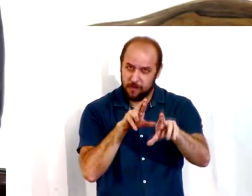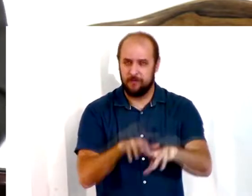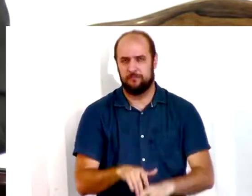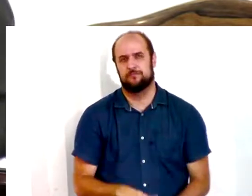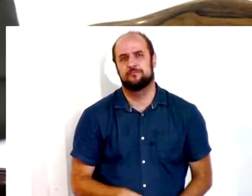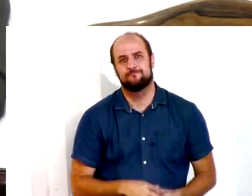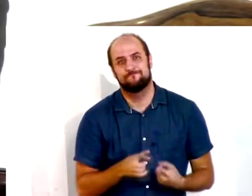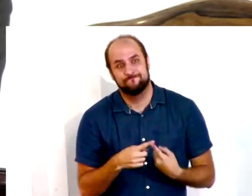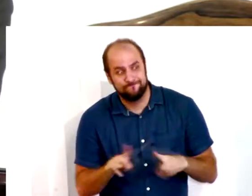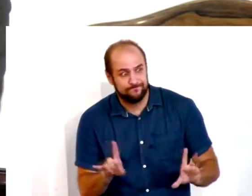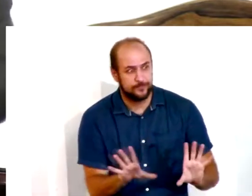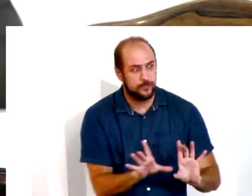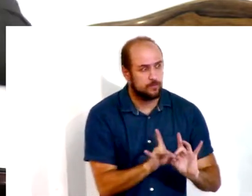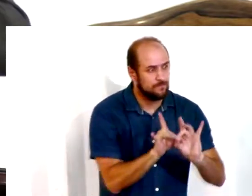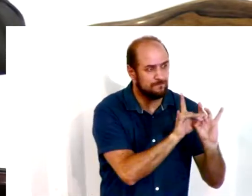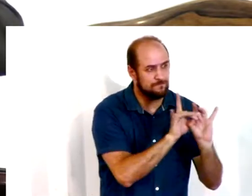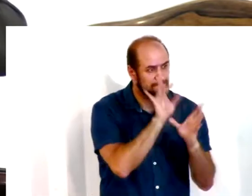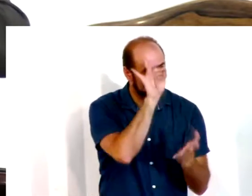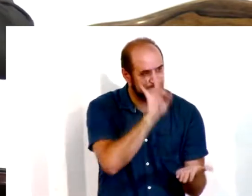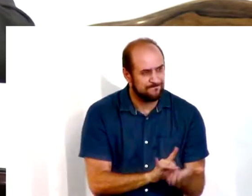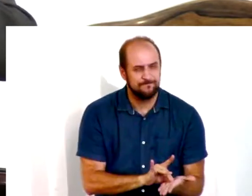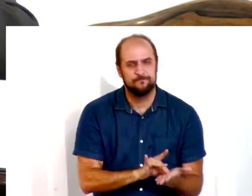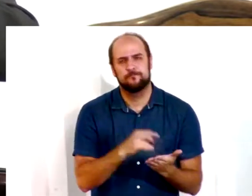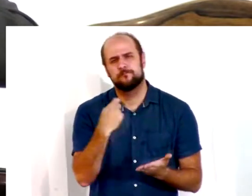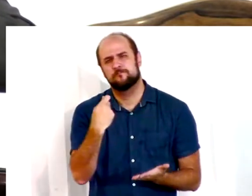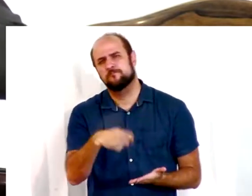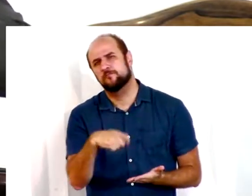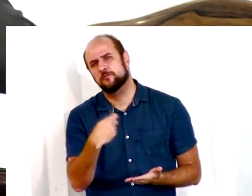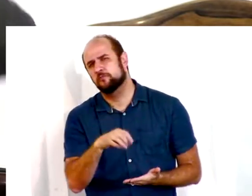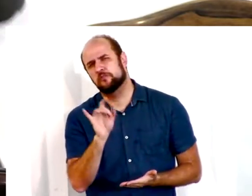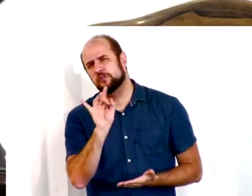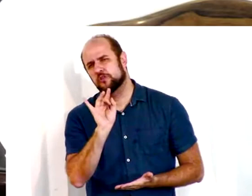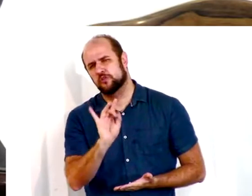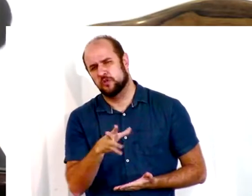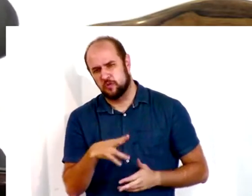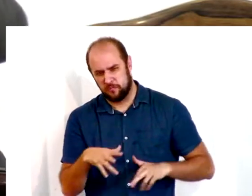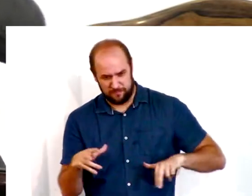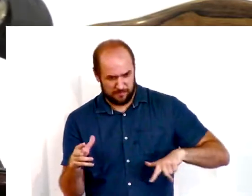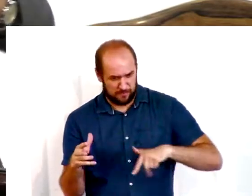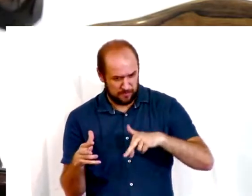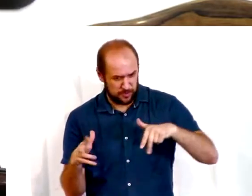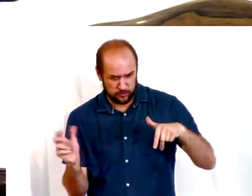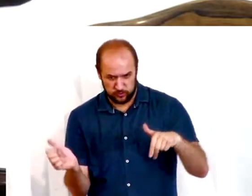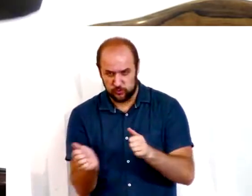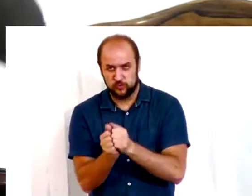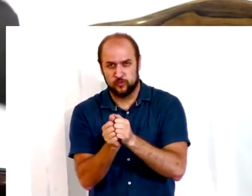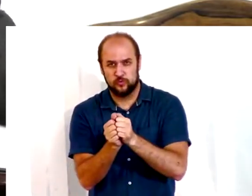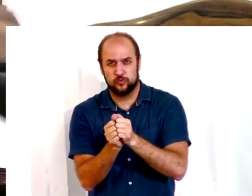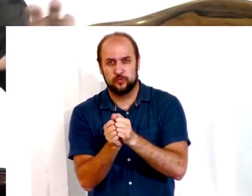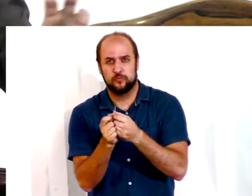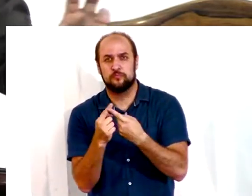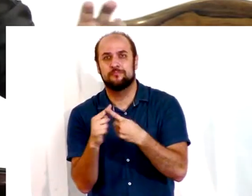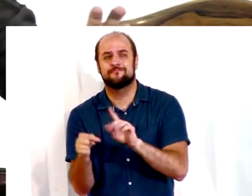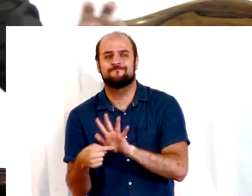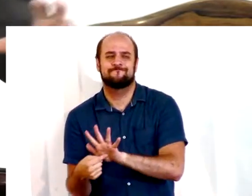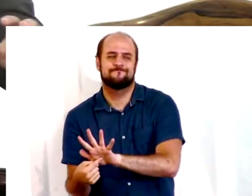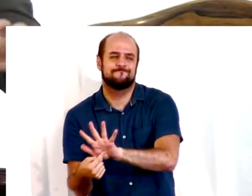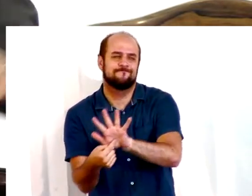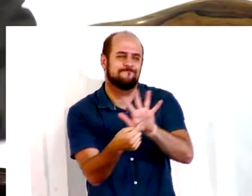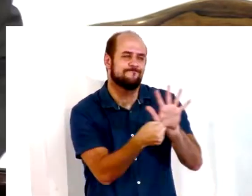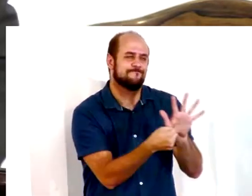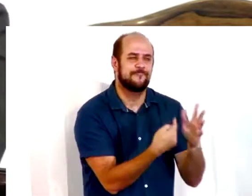unidade seja real, você precisa não apenas andar em Jesus, mas demonstrar os frutos nos